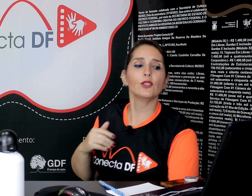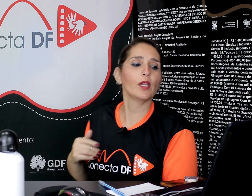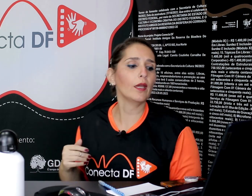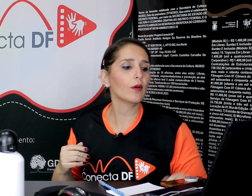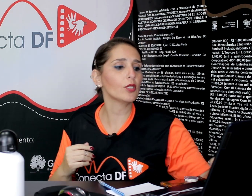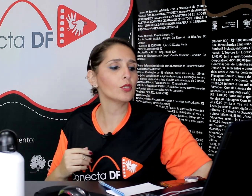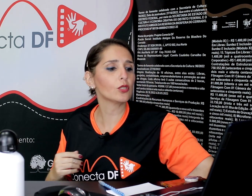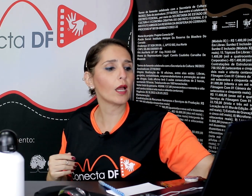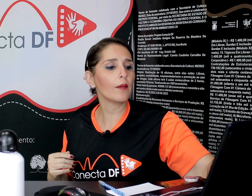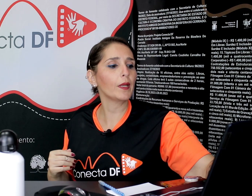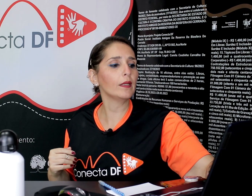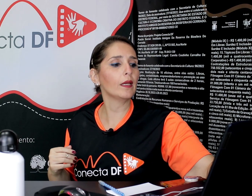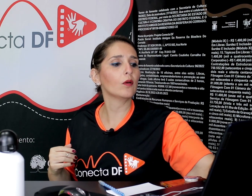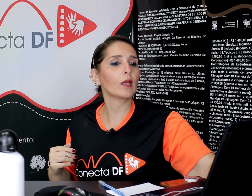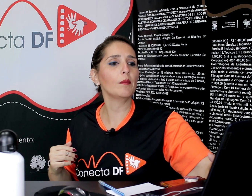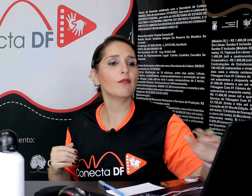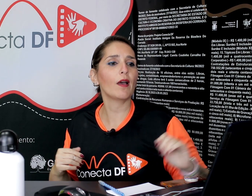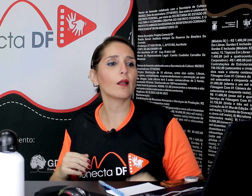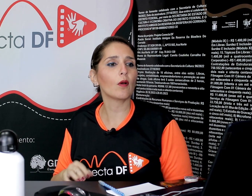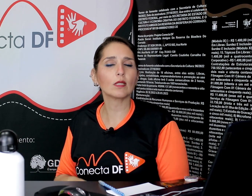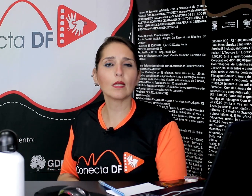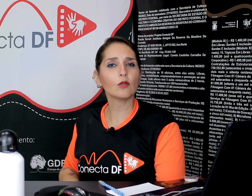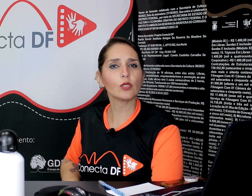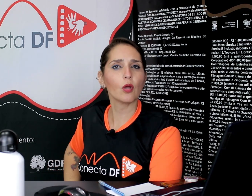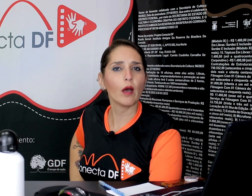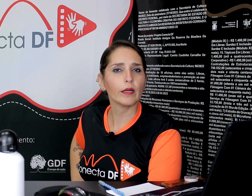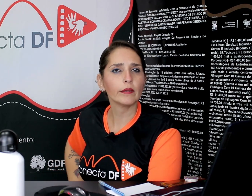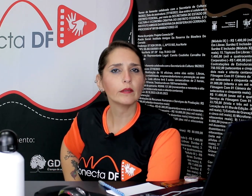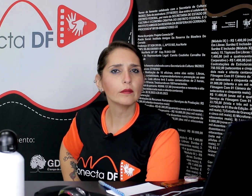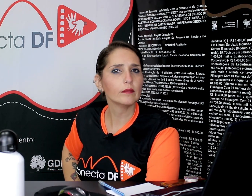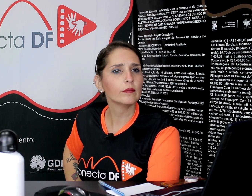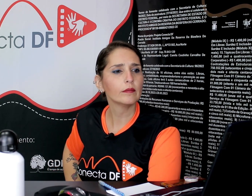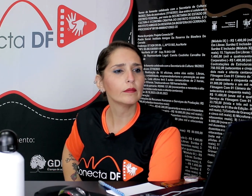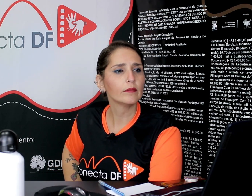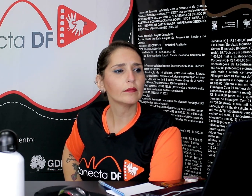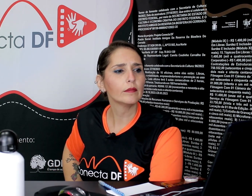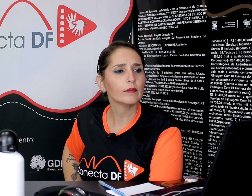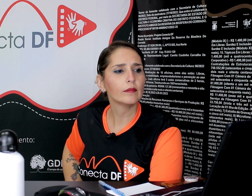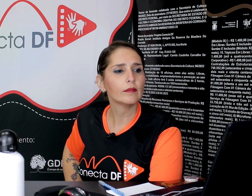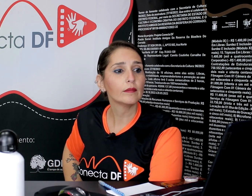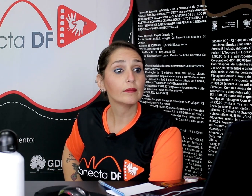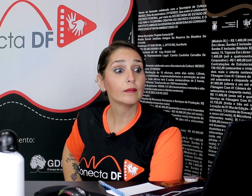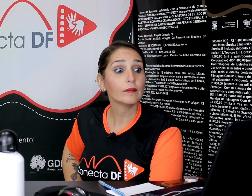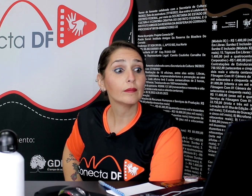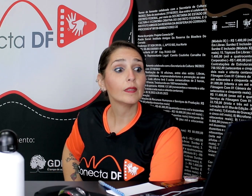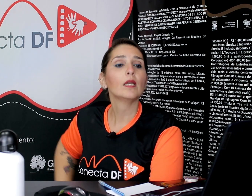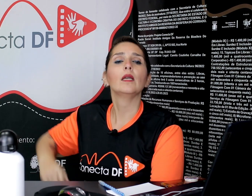Nora e genro a gente já aprendeu. Quem me fala qual o sinal de nora?